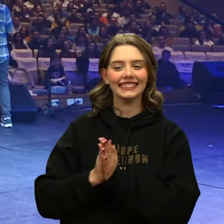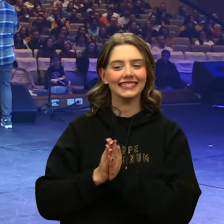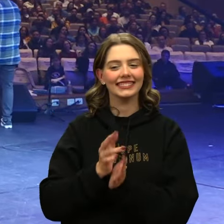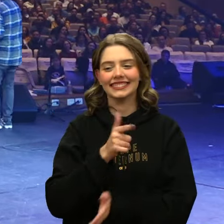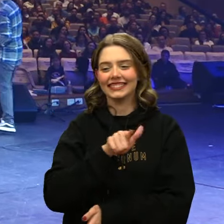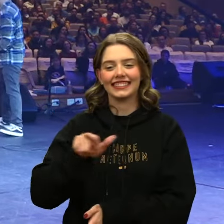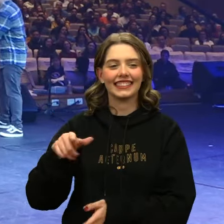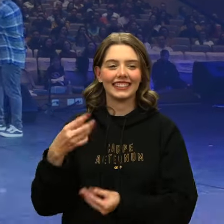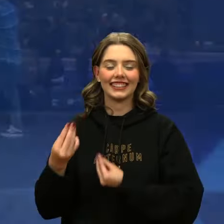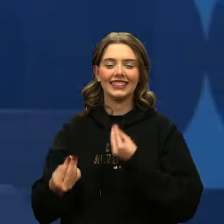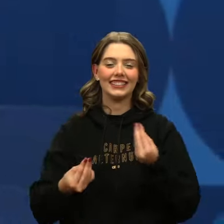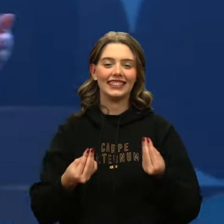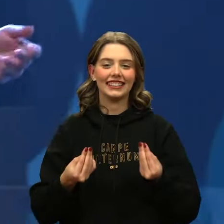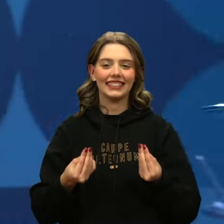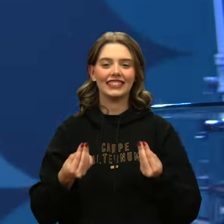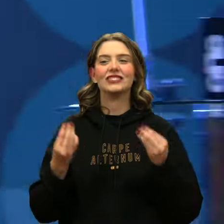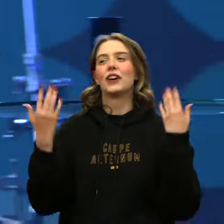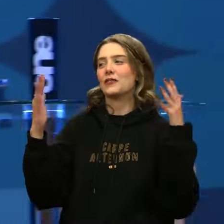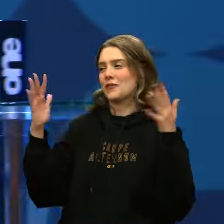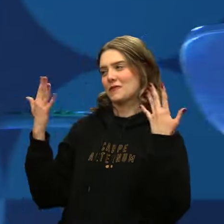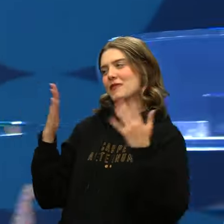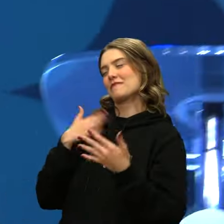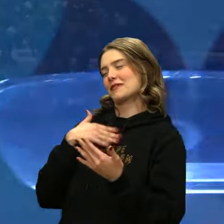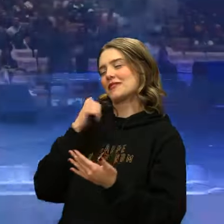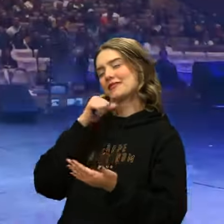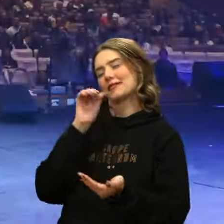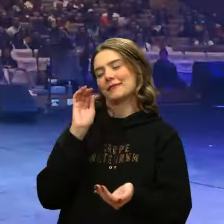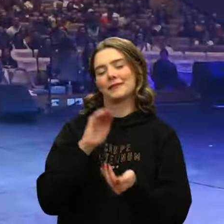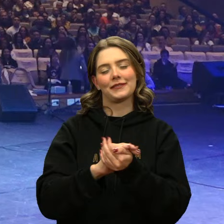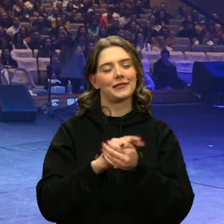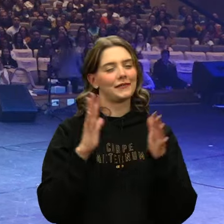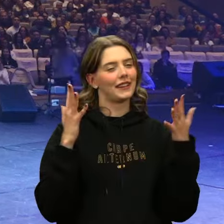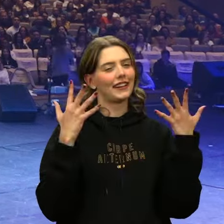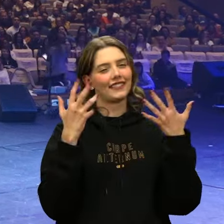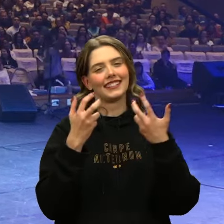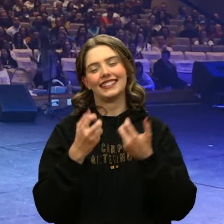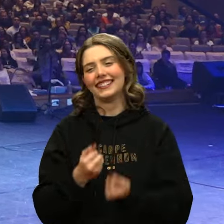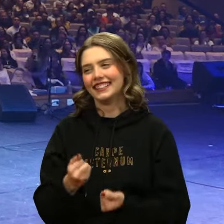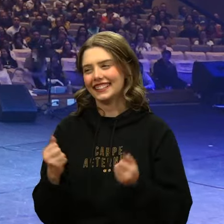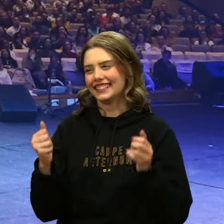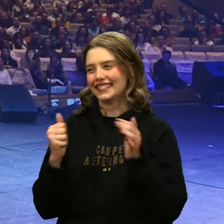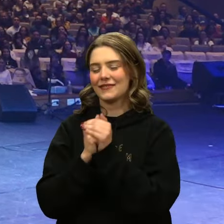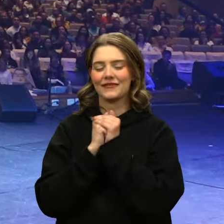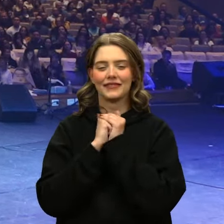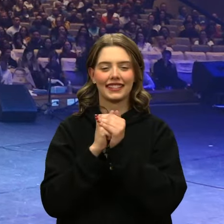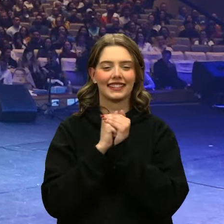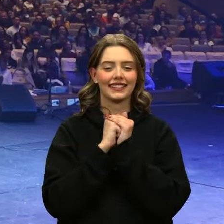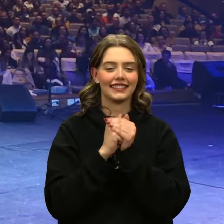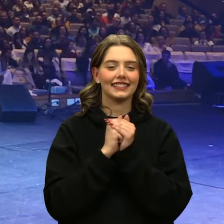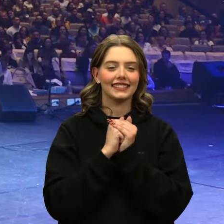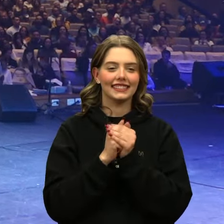bom? Isso, uma salva de palmas para minha esposa, gente, ela é maravilhosa, né? Amém.